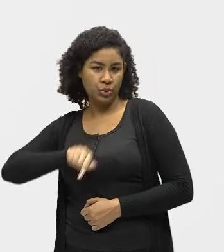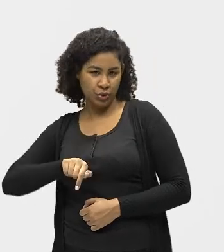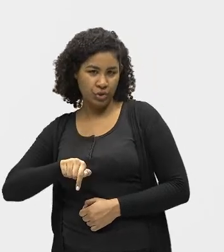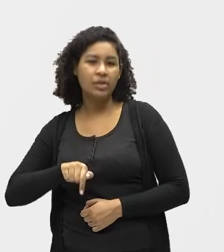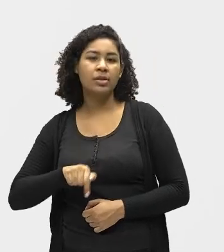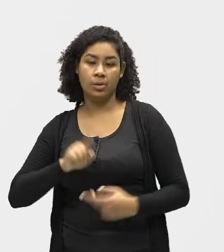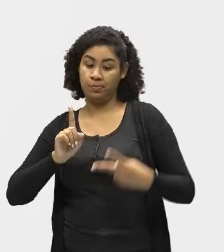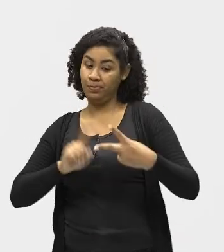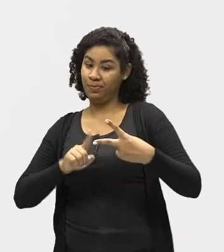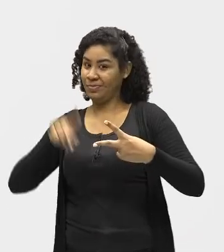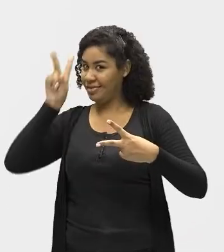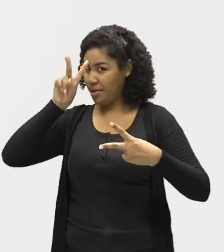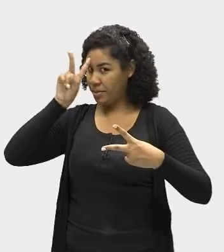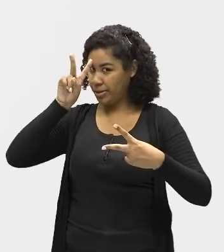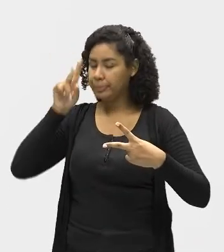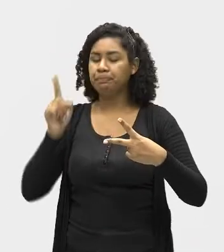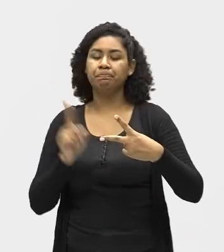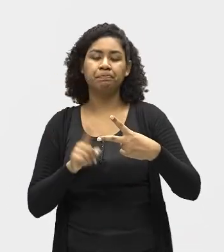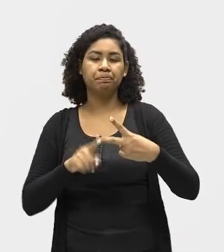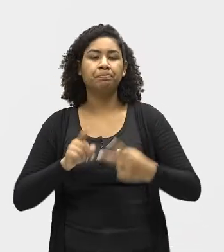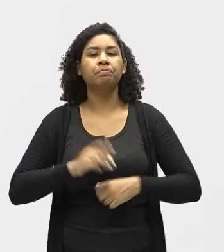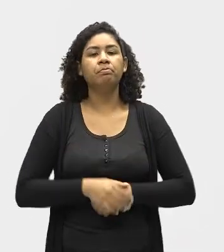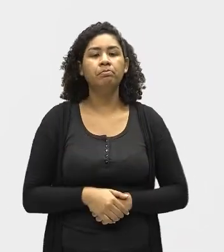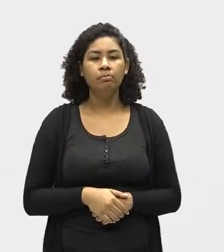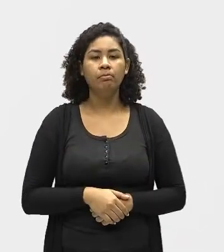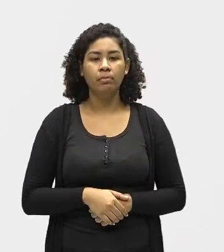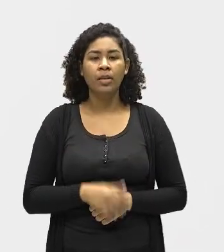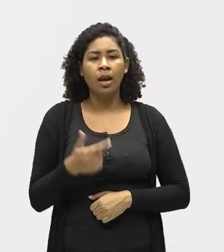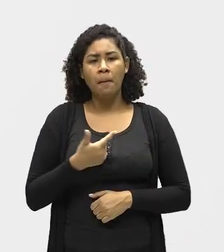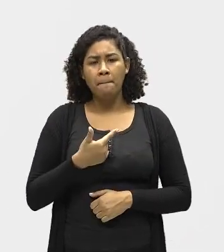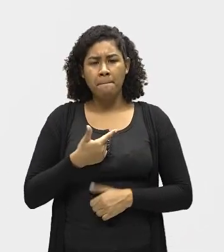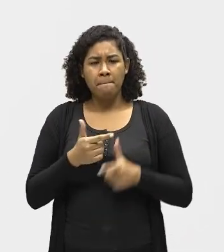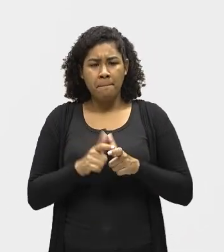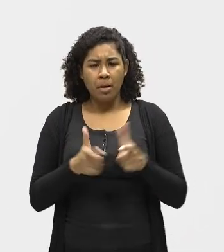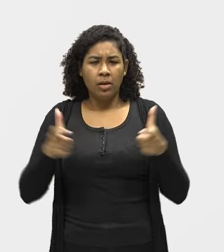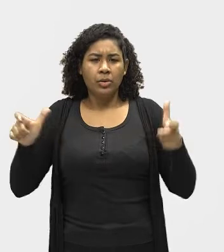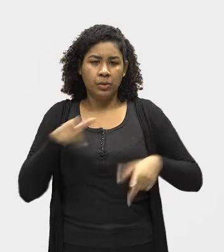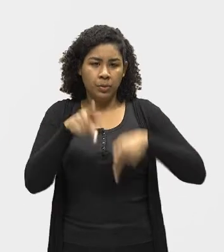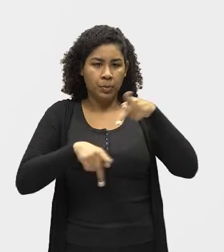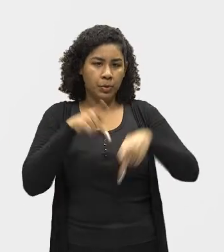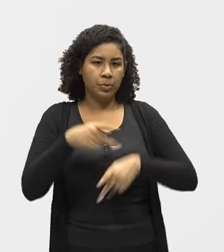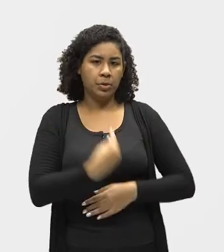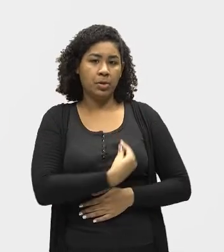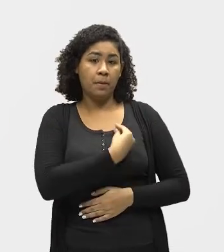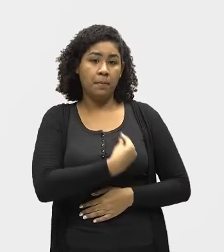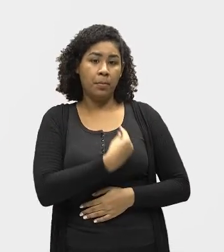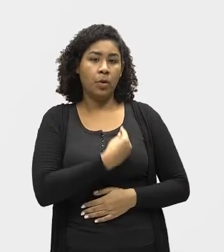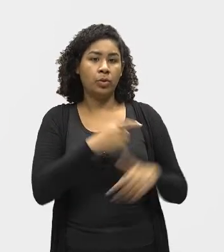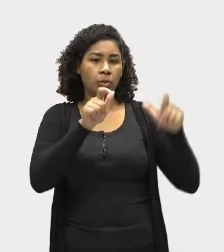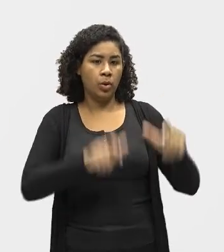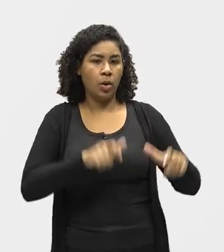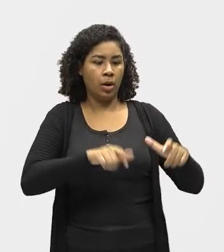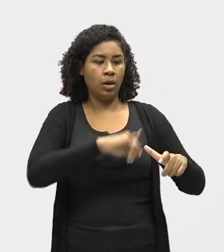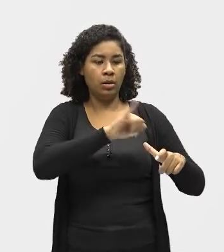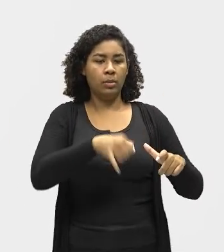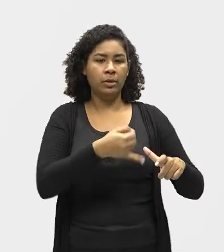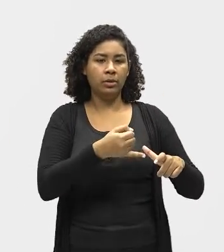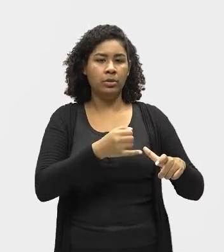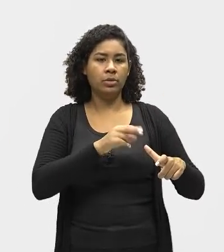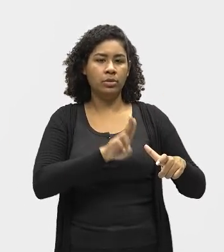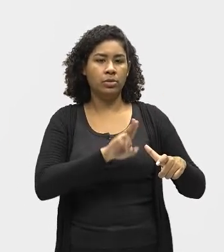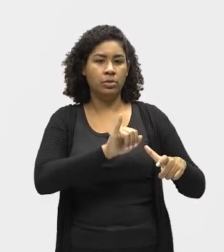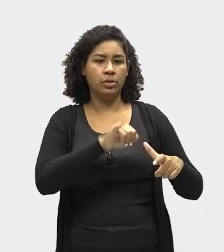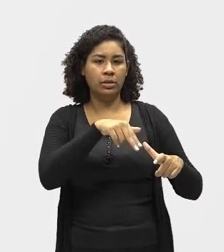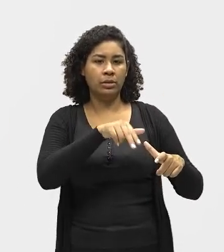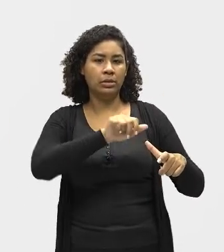Grande parte desta população vive nas reservas indígenas do município de Juína, em Mato Grosso do Sul.